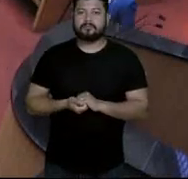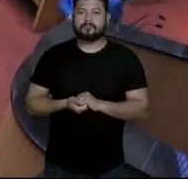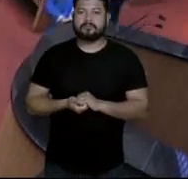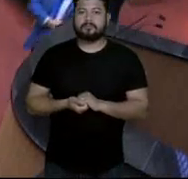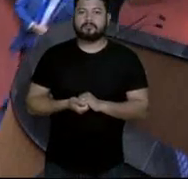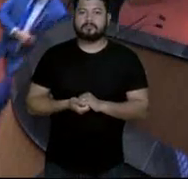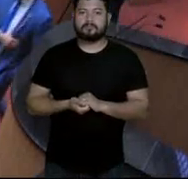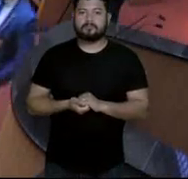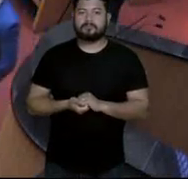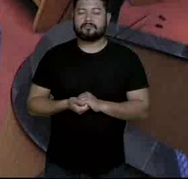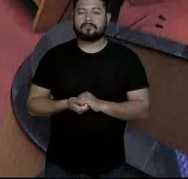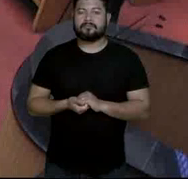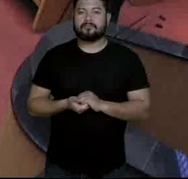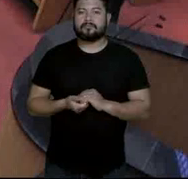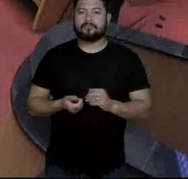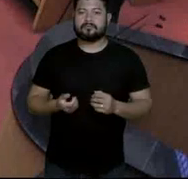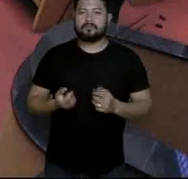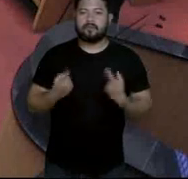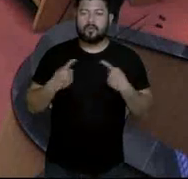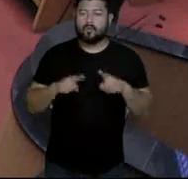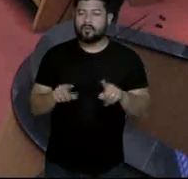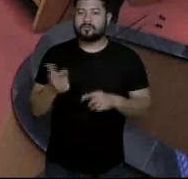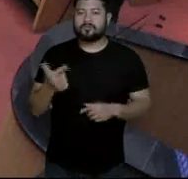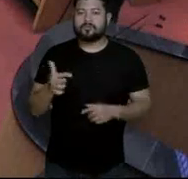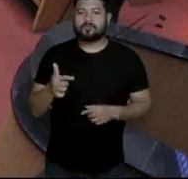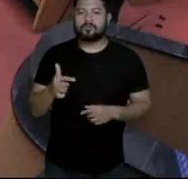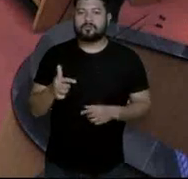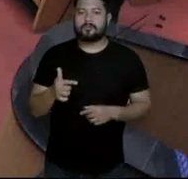Não havendo nenhuma objeção.